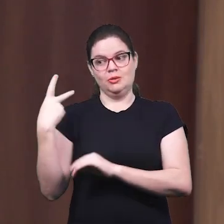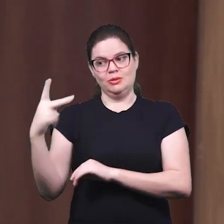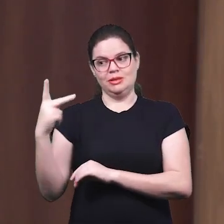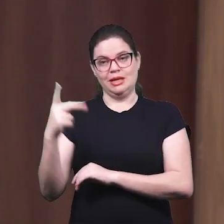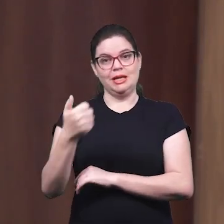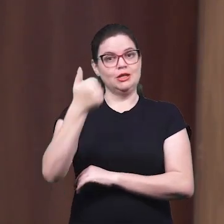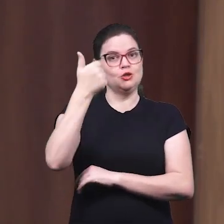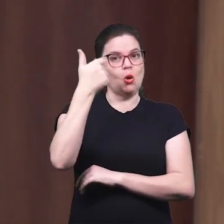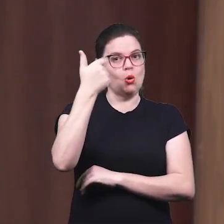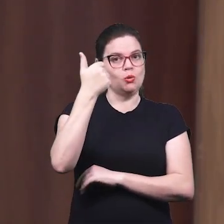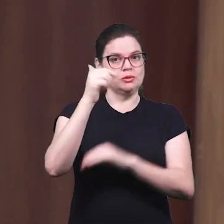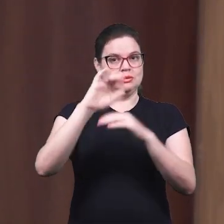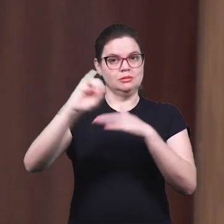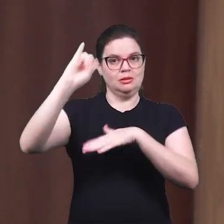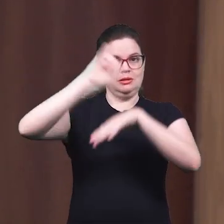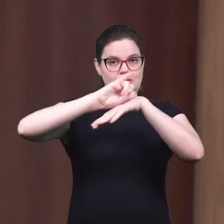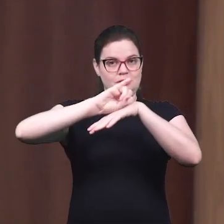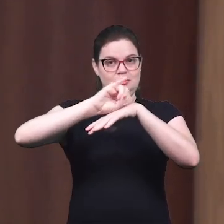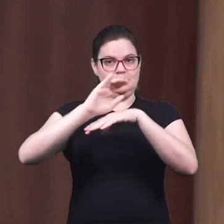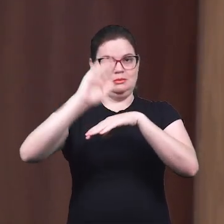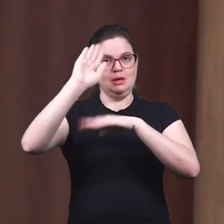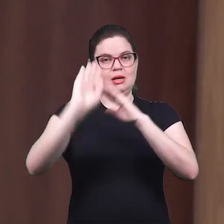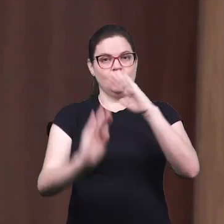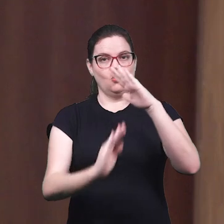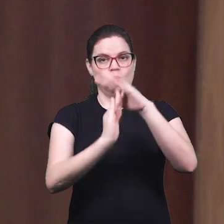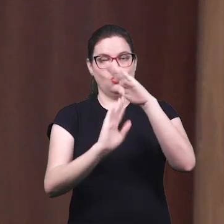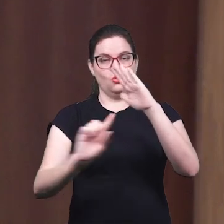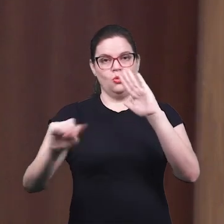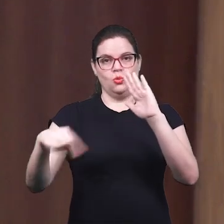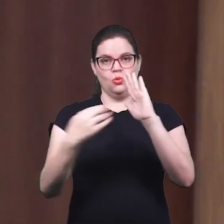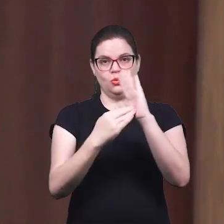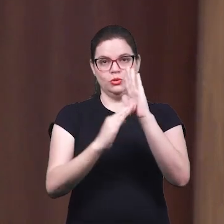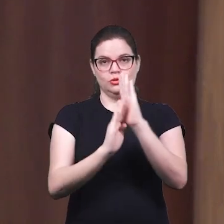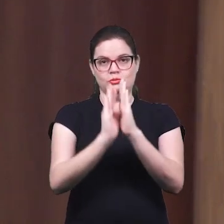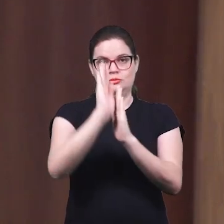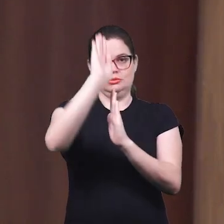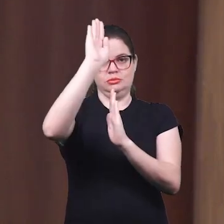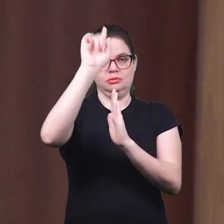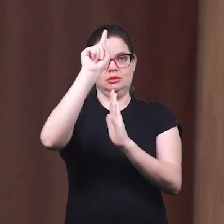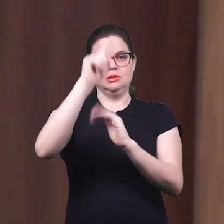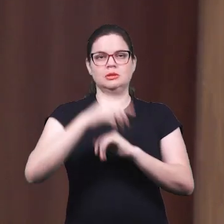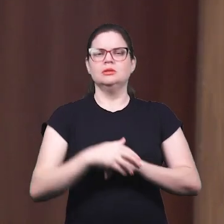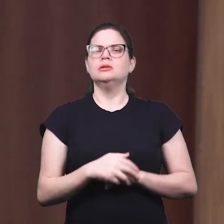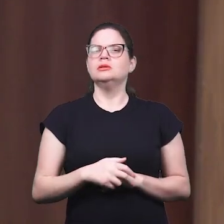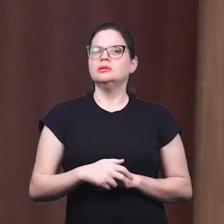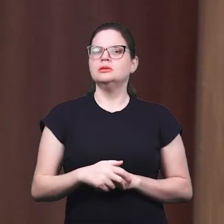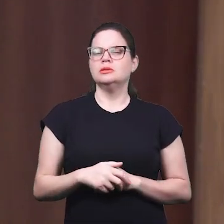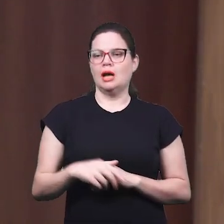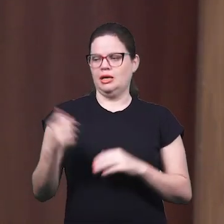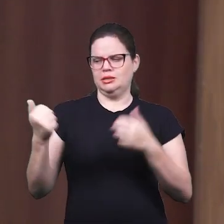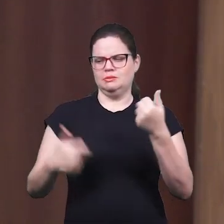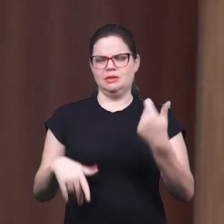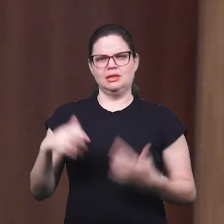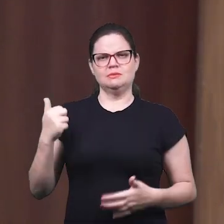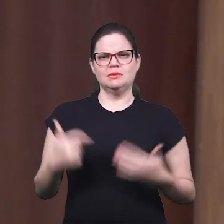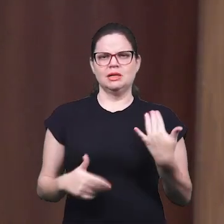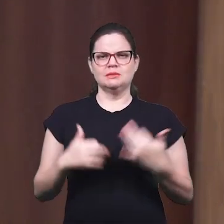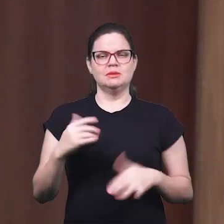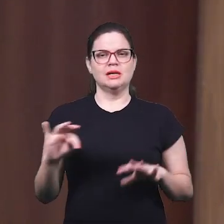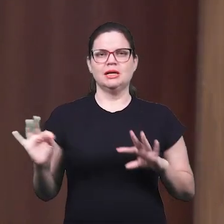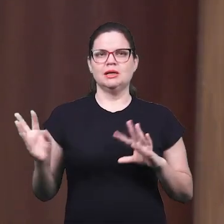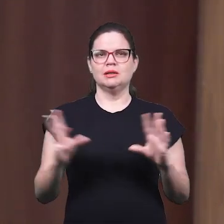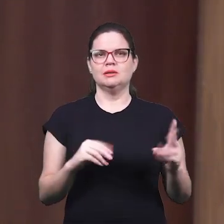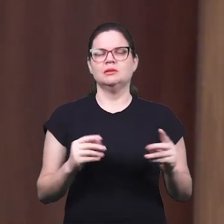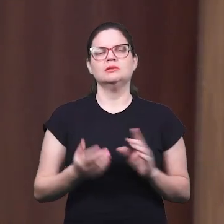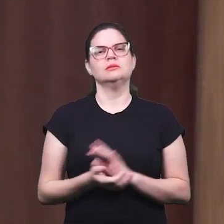12º, tá? Que era o último, lá em cima. Ele aí chegou assim, eu expliquei tudo como era o